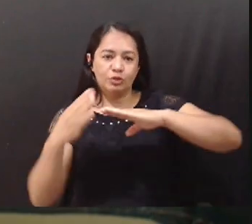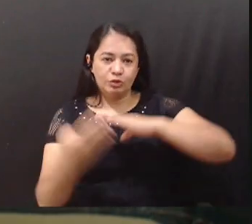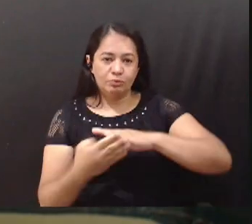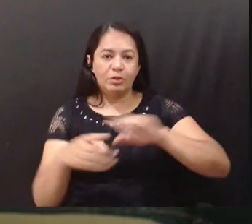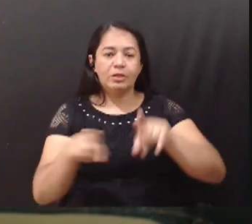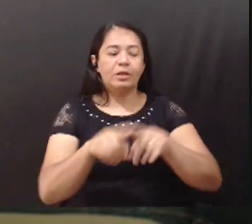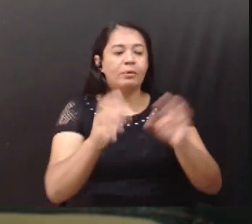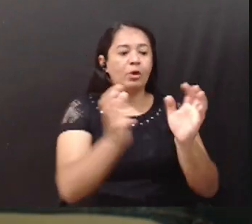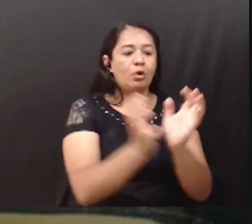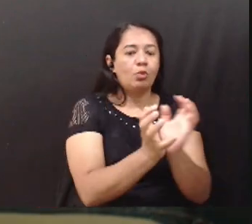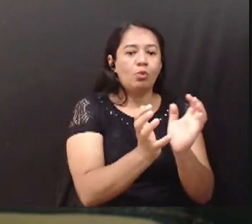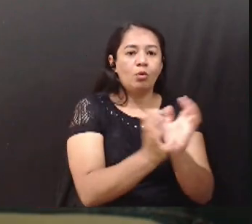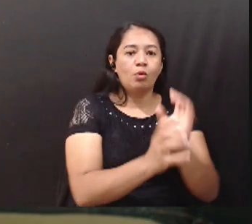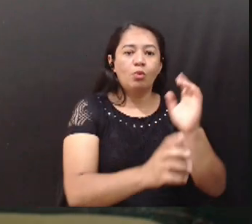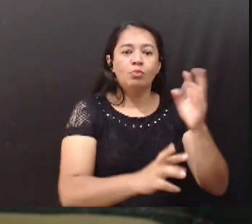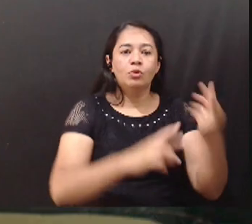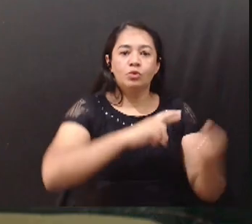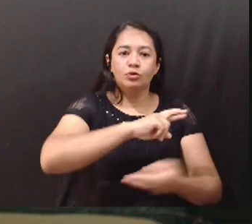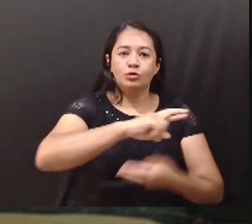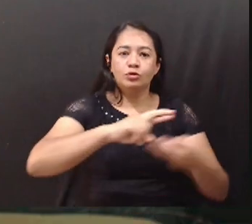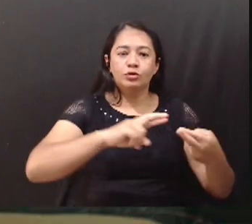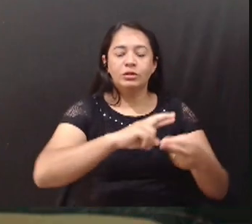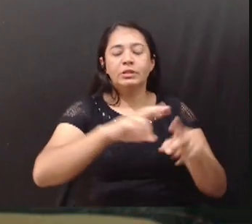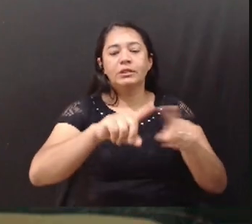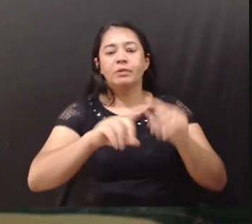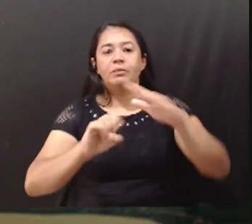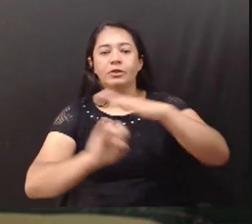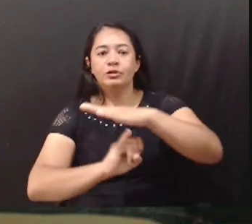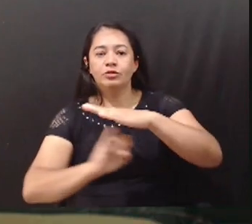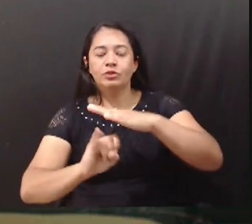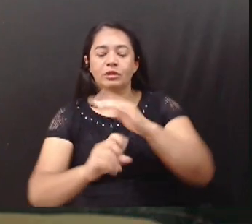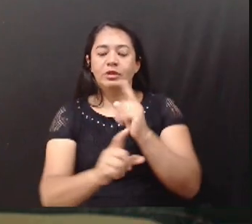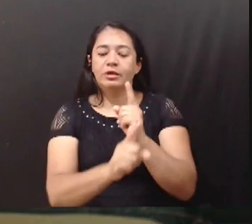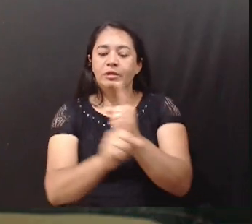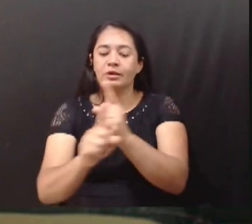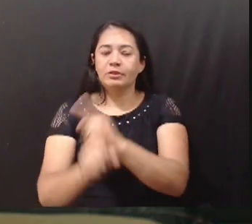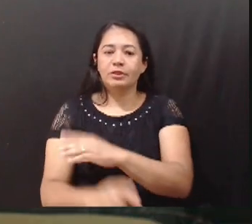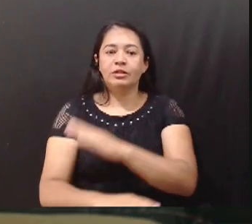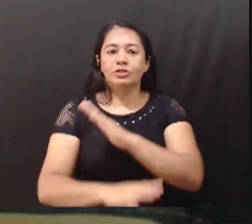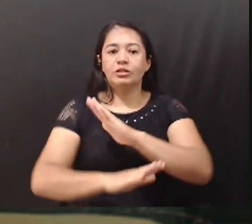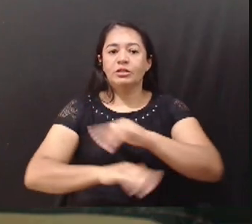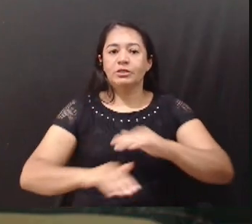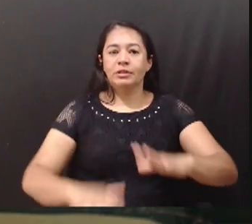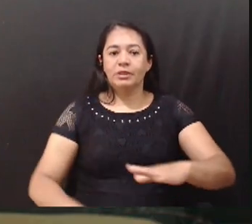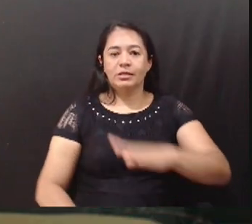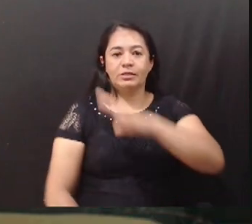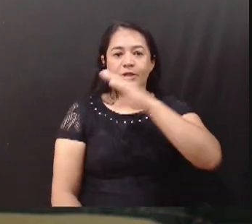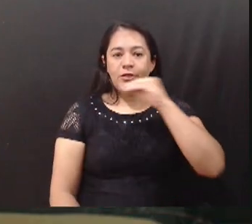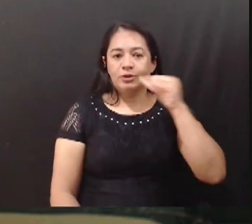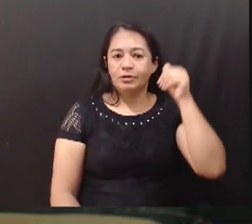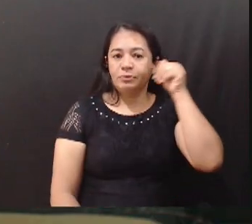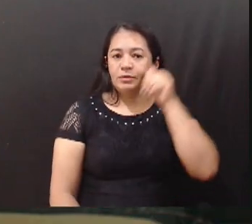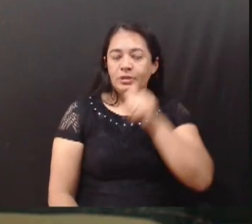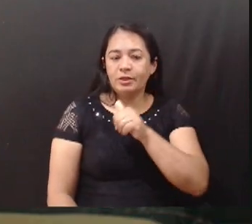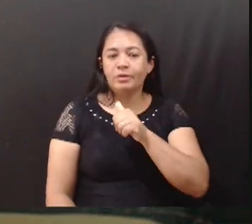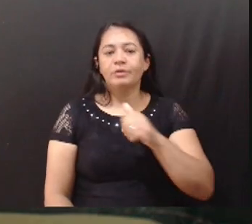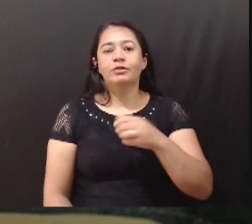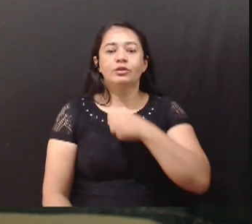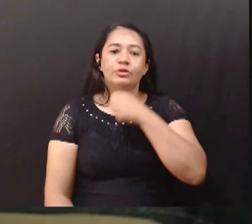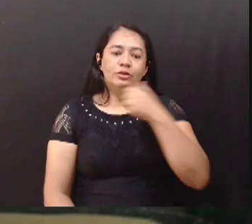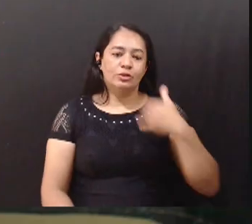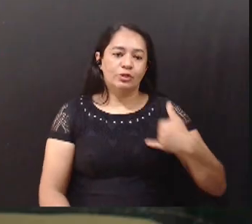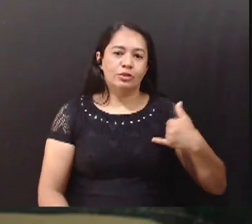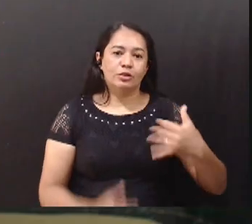e instituições que atendem crianças, adolescentes, mulheres, idosos, pessoas com deficiência e demais grupos da